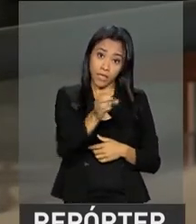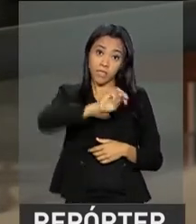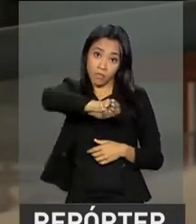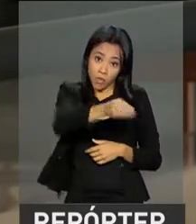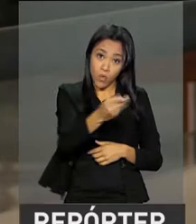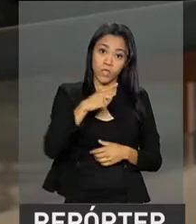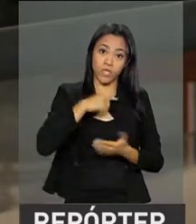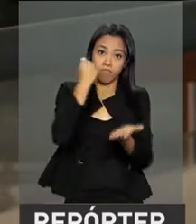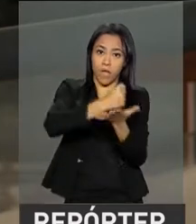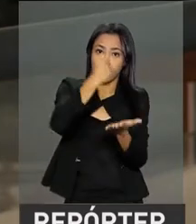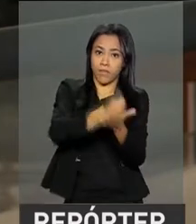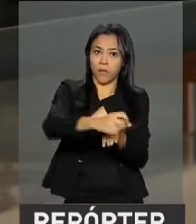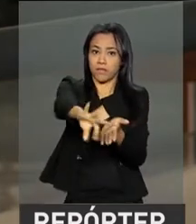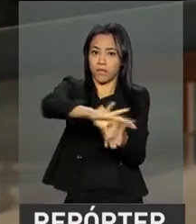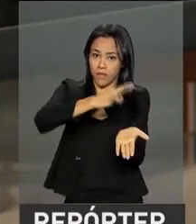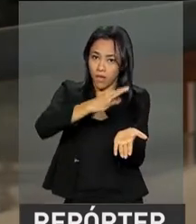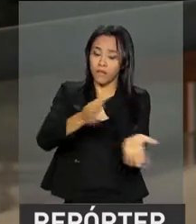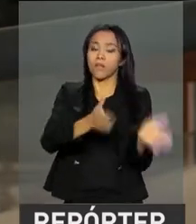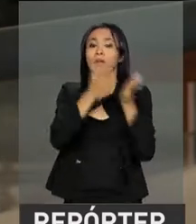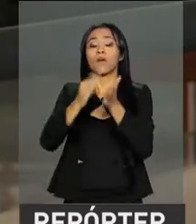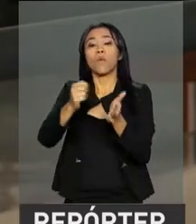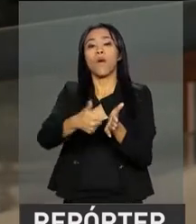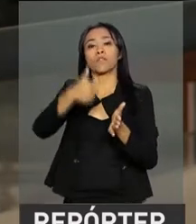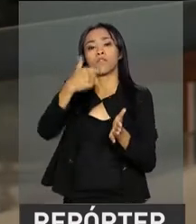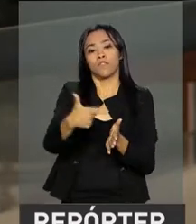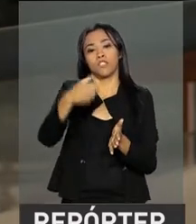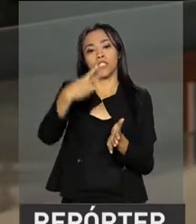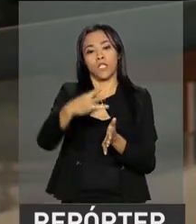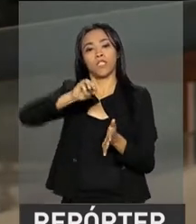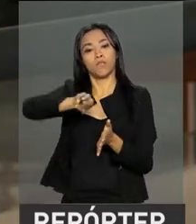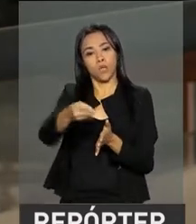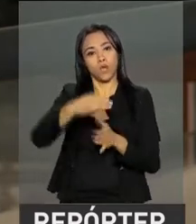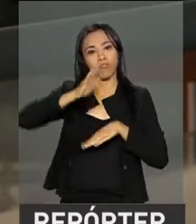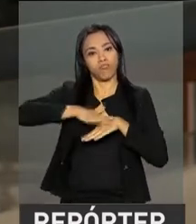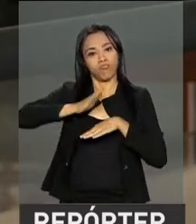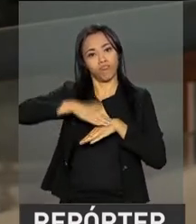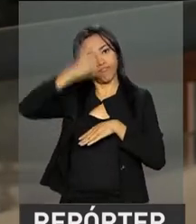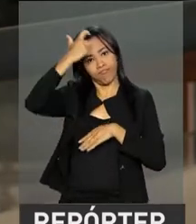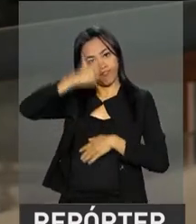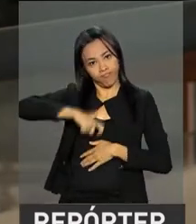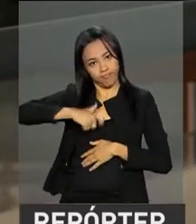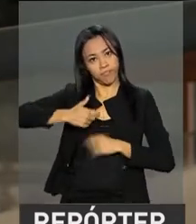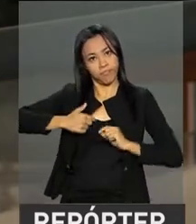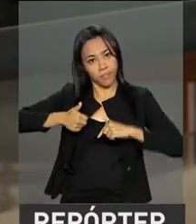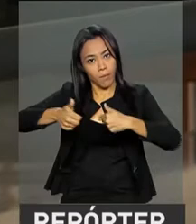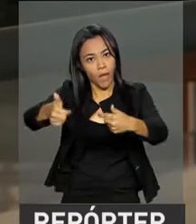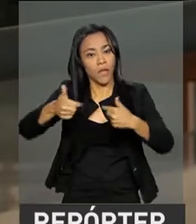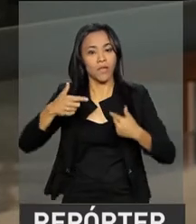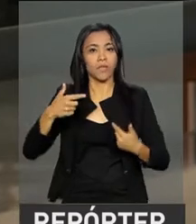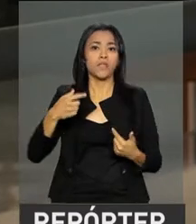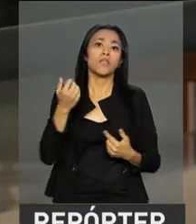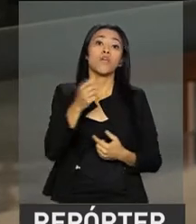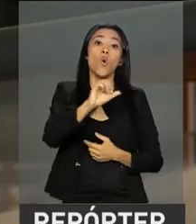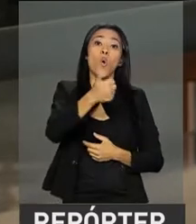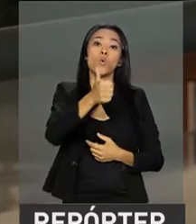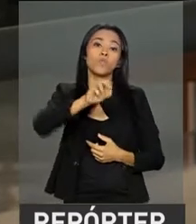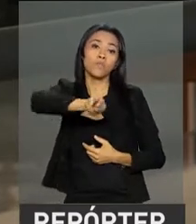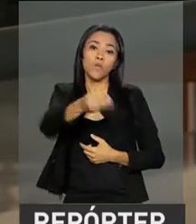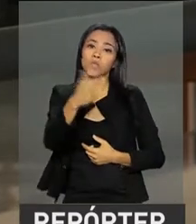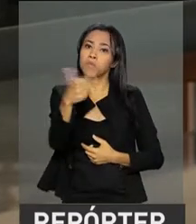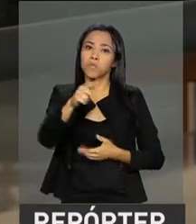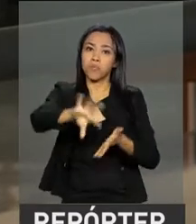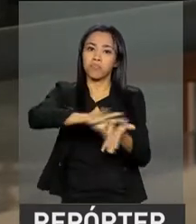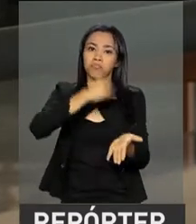carteira assinada. Quase 23 milhões trabalham por conta própria e 11 milhões sem carteira